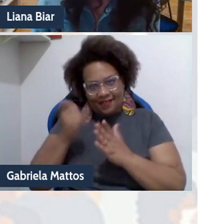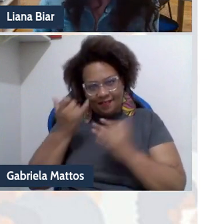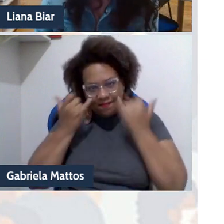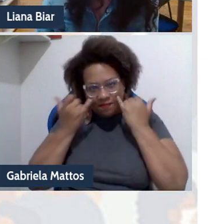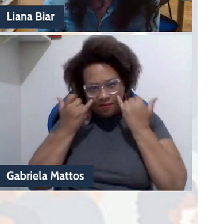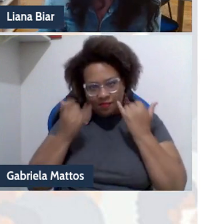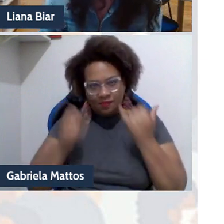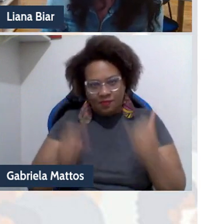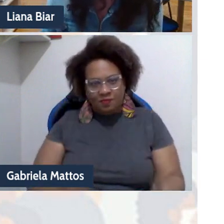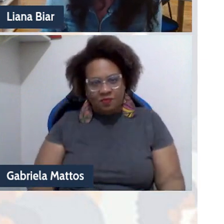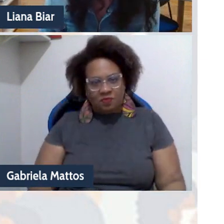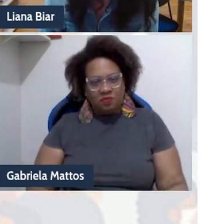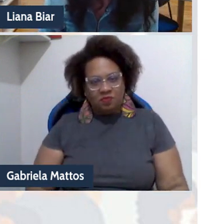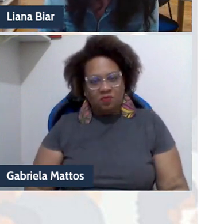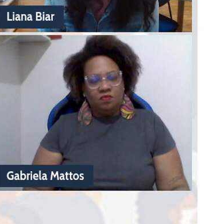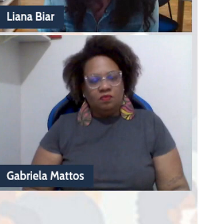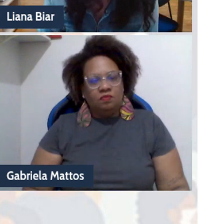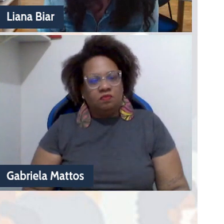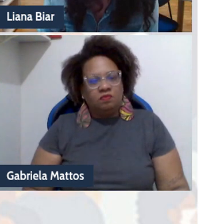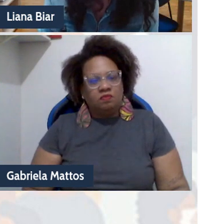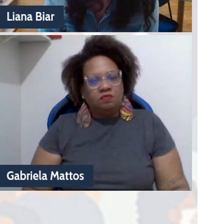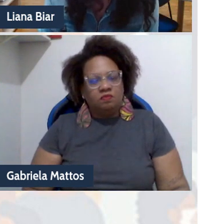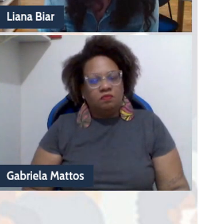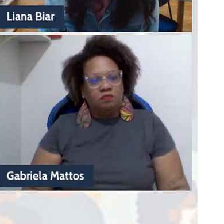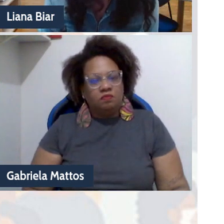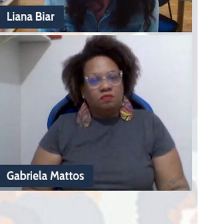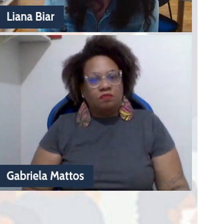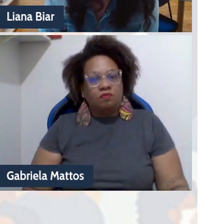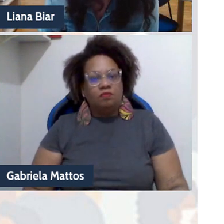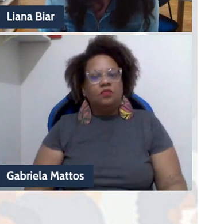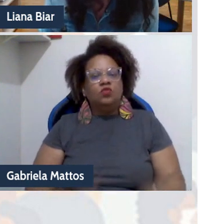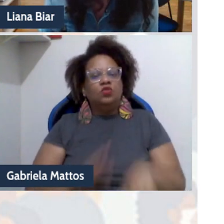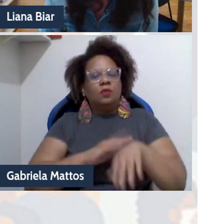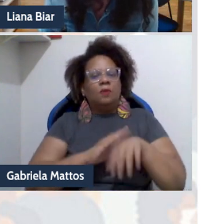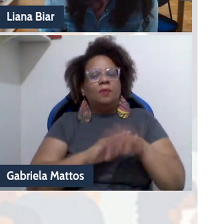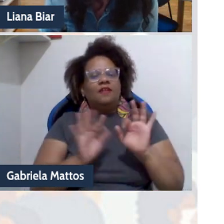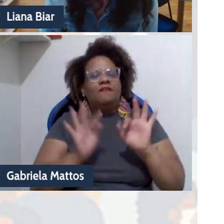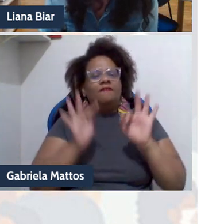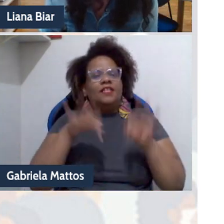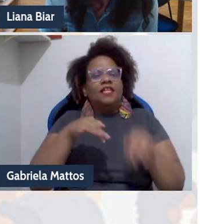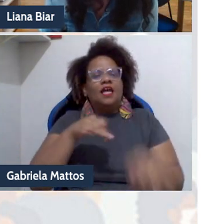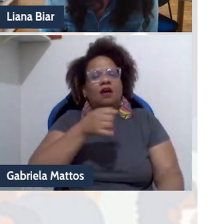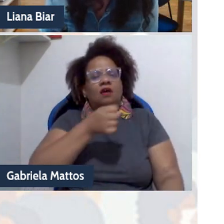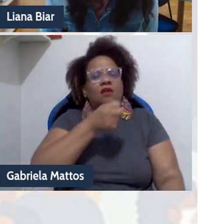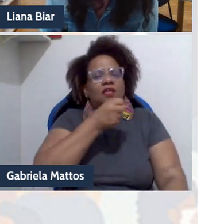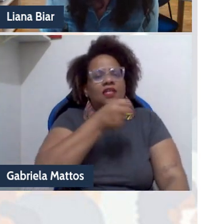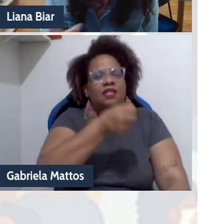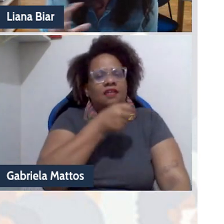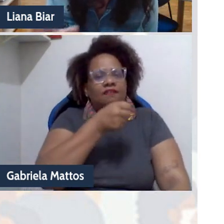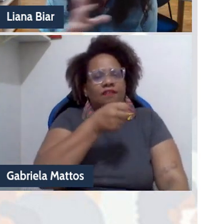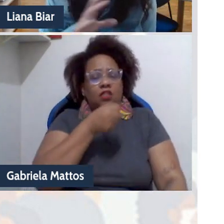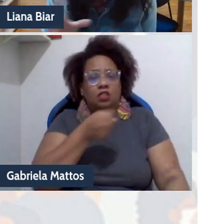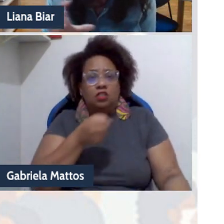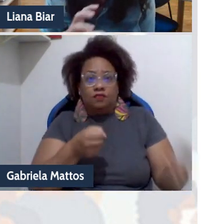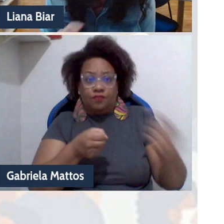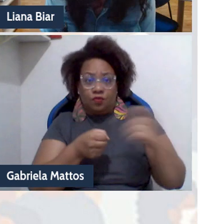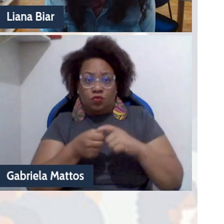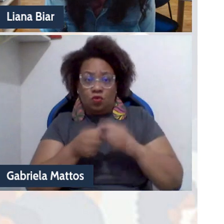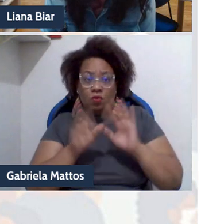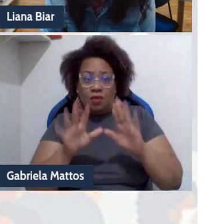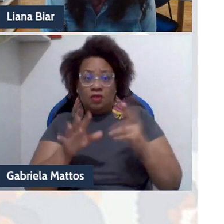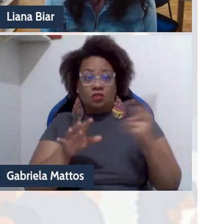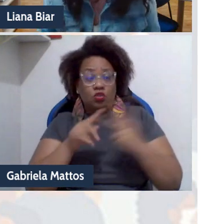Eu não recortei aqui os momentos finais da entrevista, de retorno para o presente, mas essas duas mulheres, por